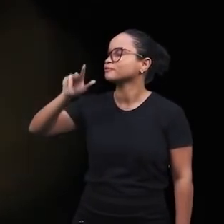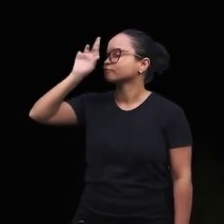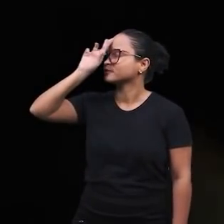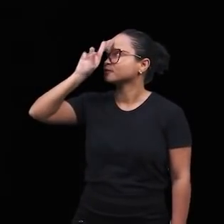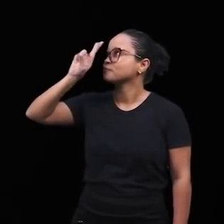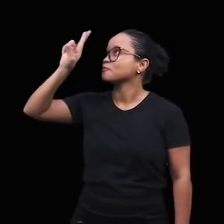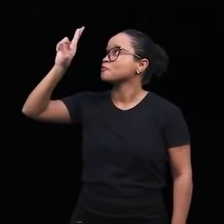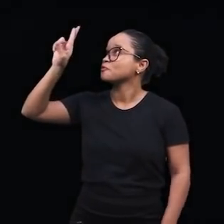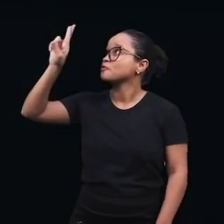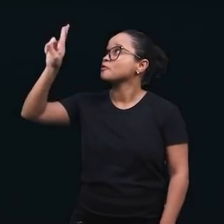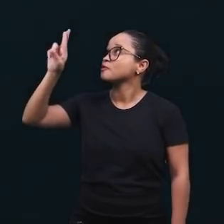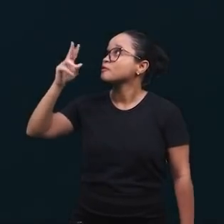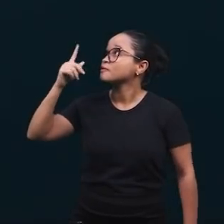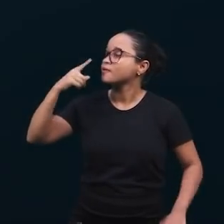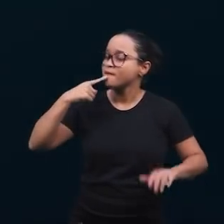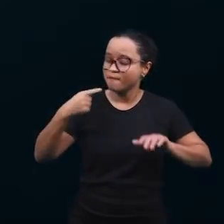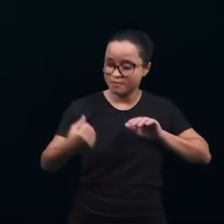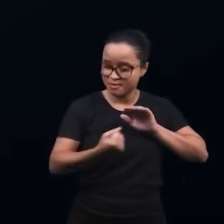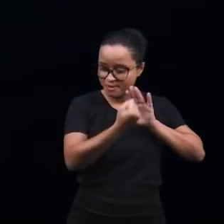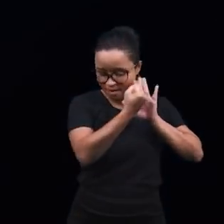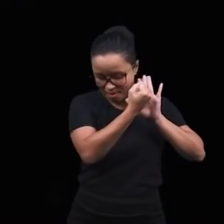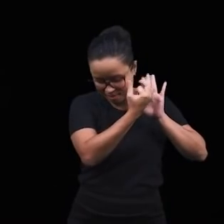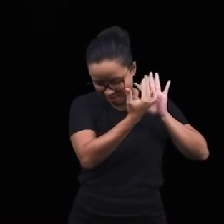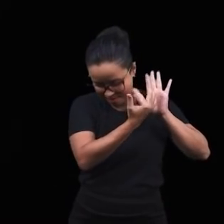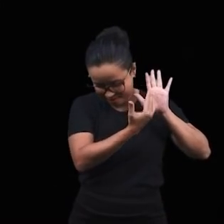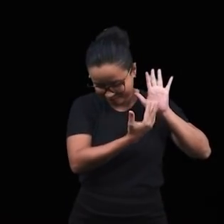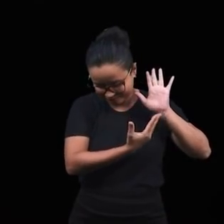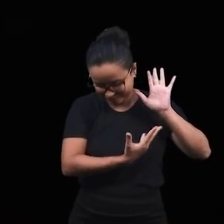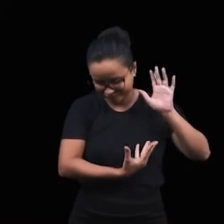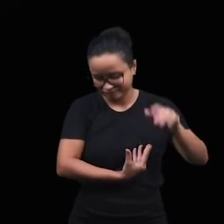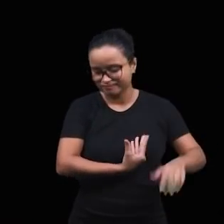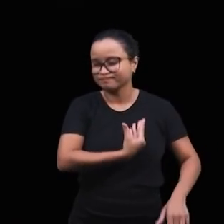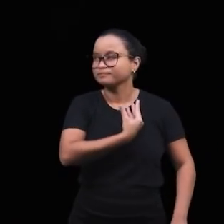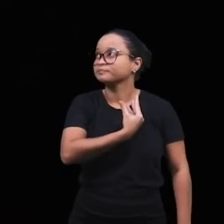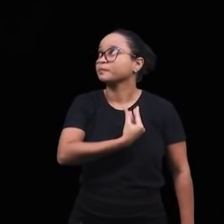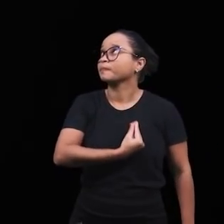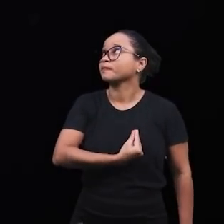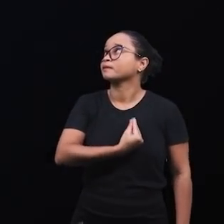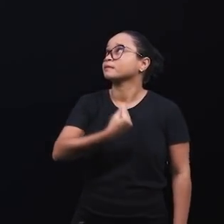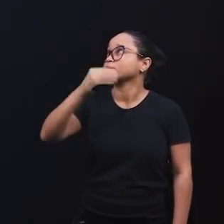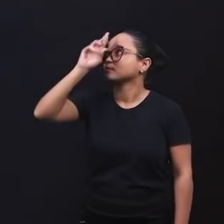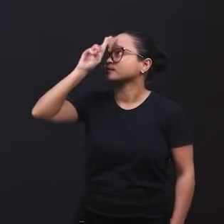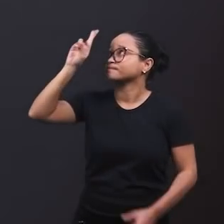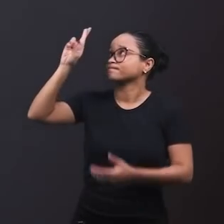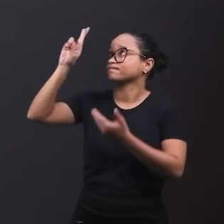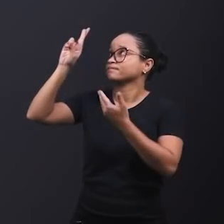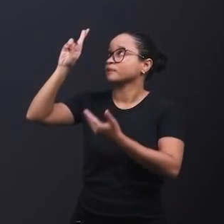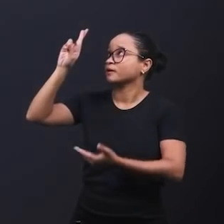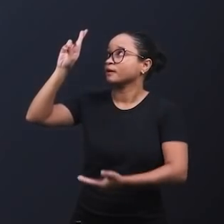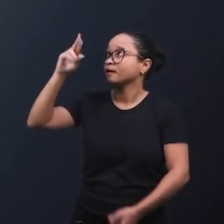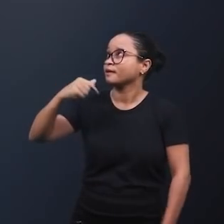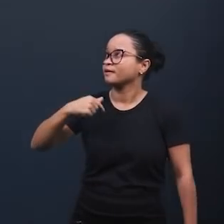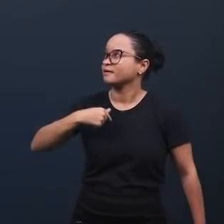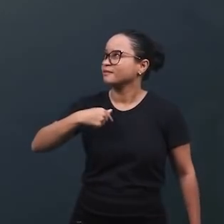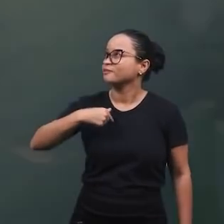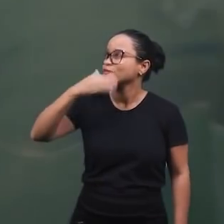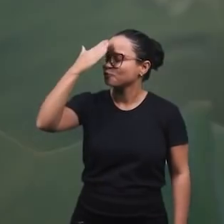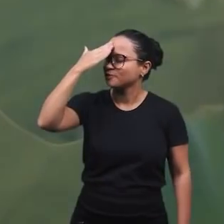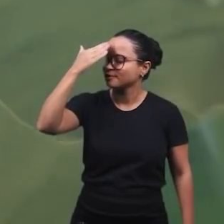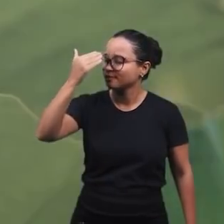Derrama do teu sangue sobre mim, ó Senhor.